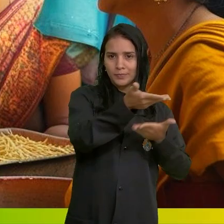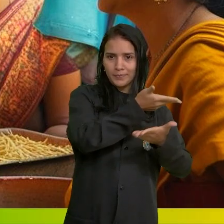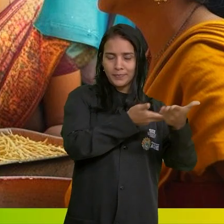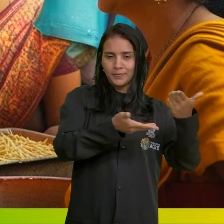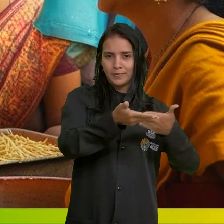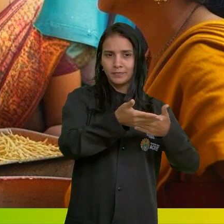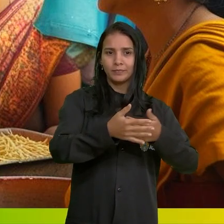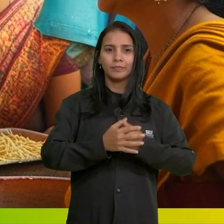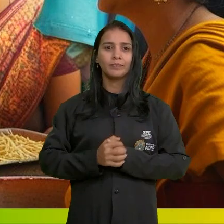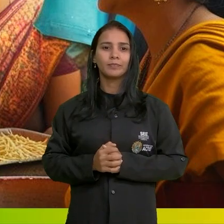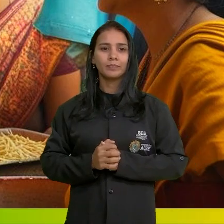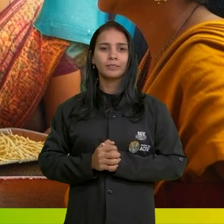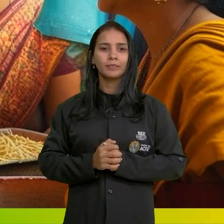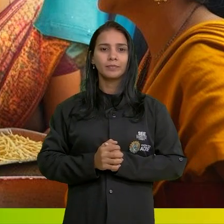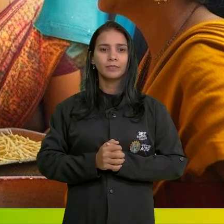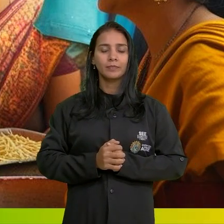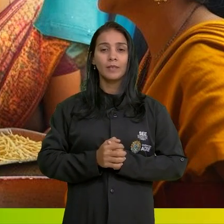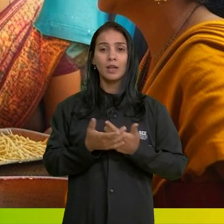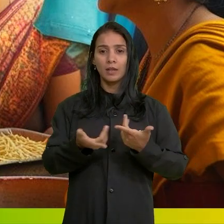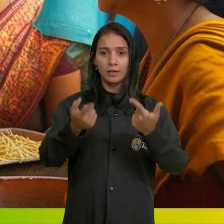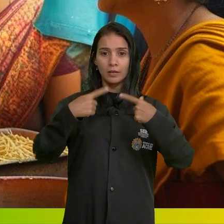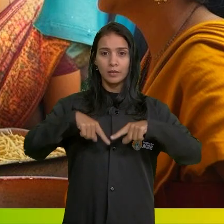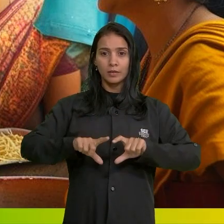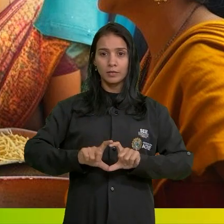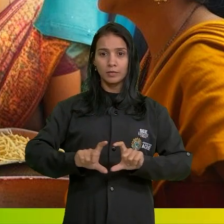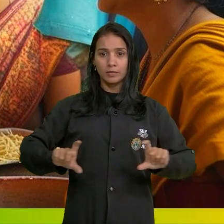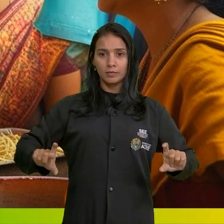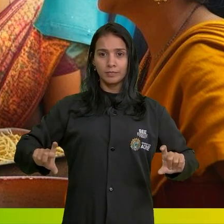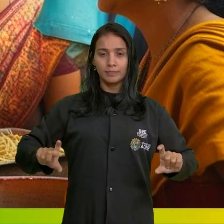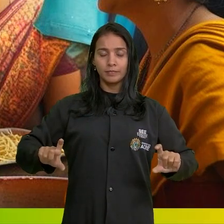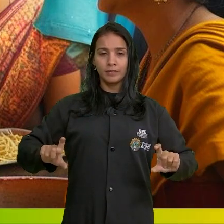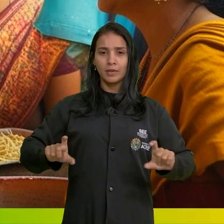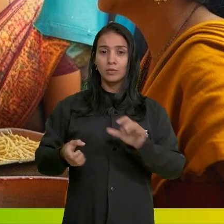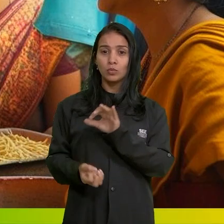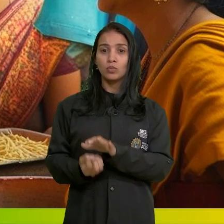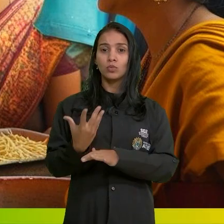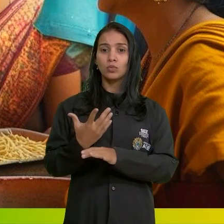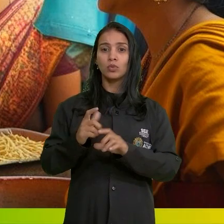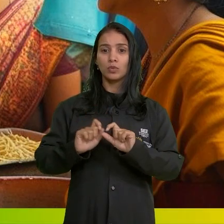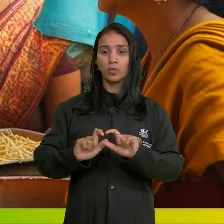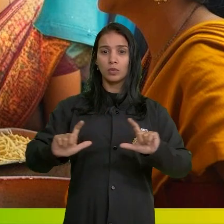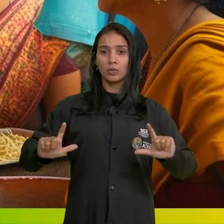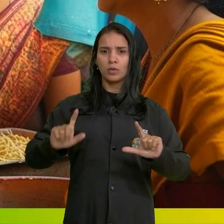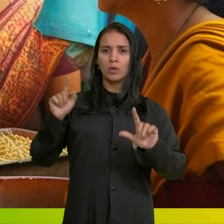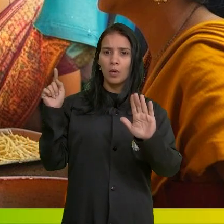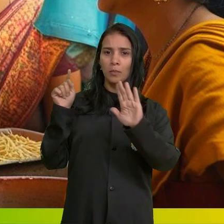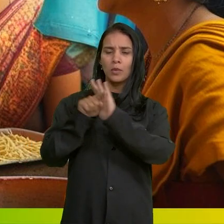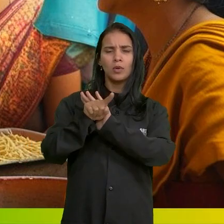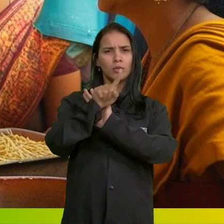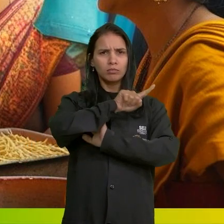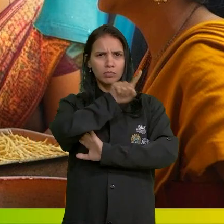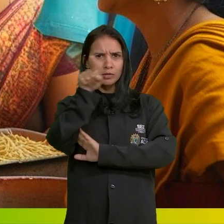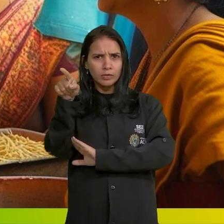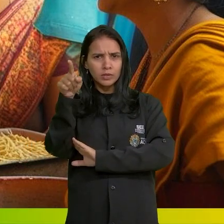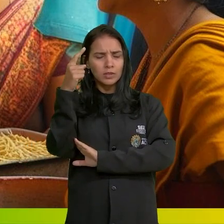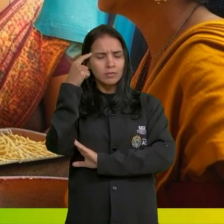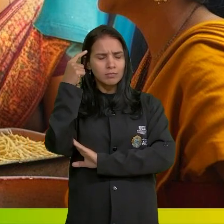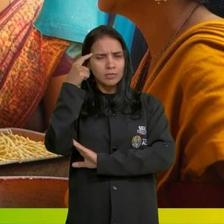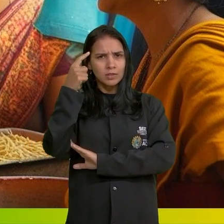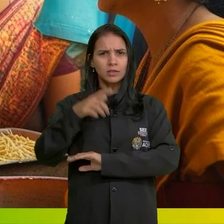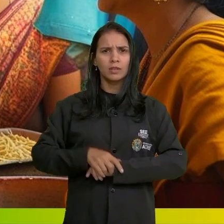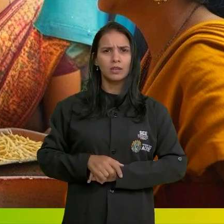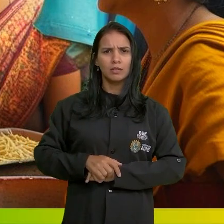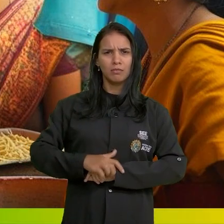si. E aqui na parte inferior acaba de surgir duas indagações para você. Quem sou